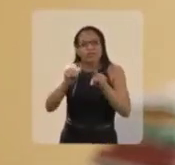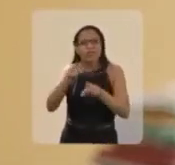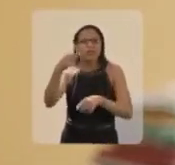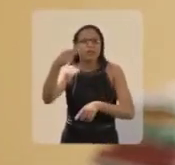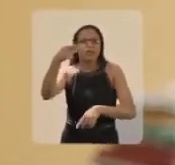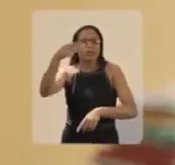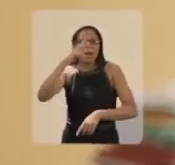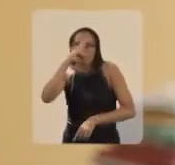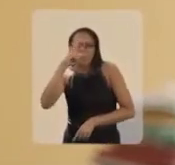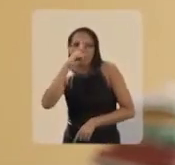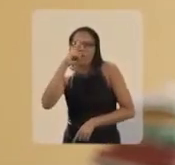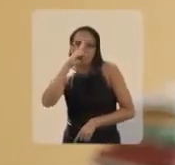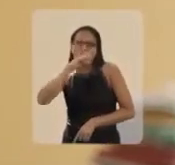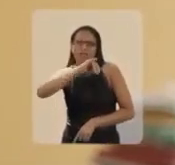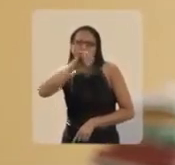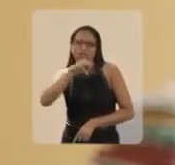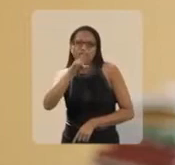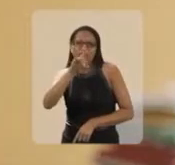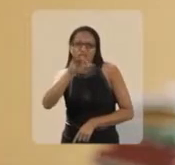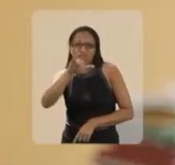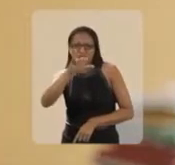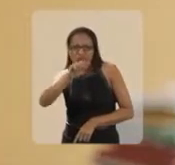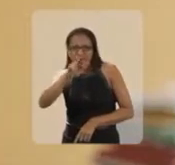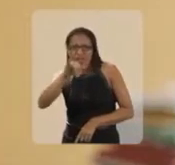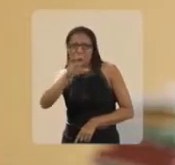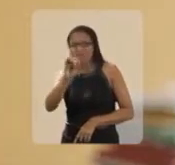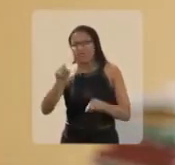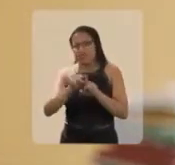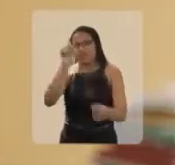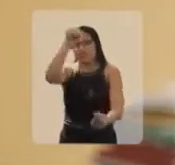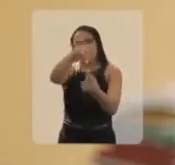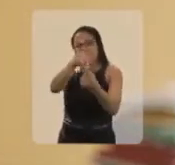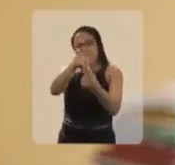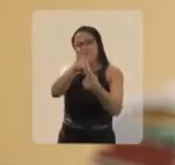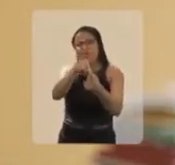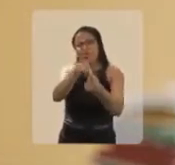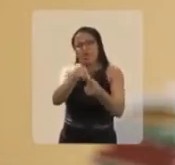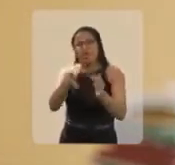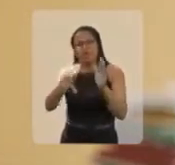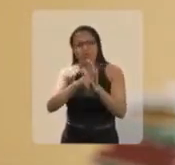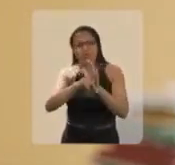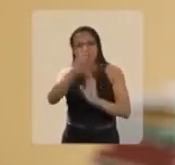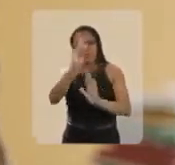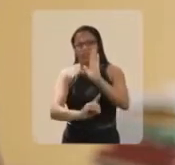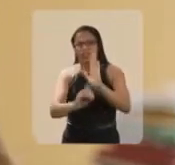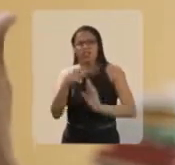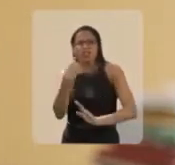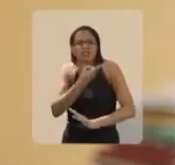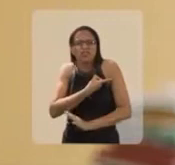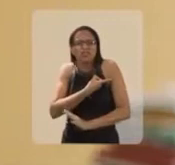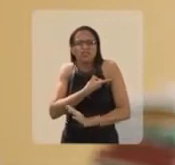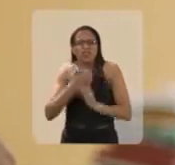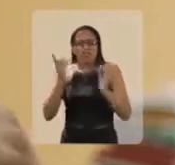Judiciário, que essas questões, que os direitos, que isso que historicamente foi negado e a gente se acostumou a